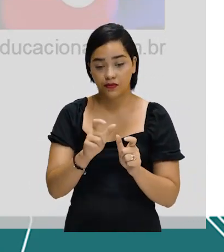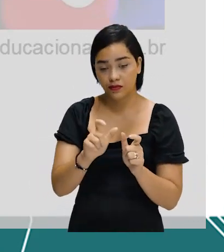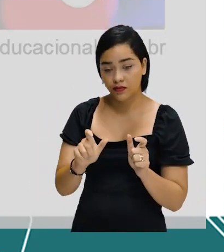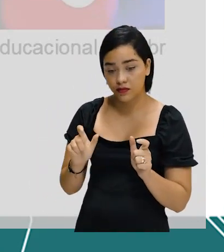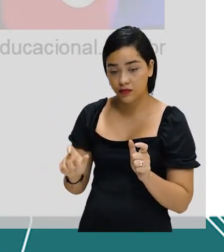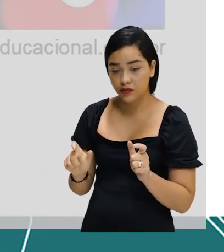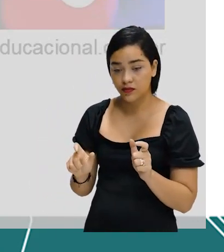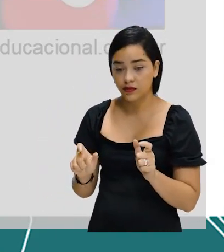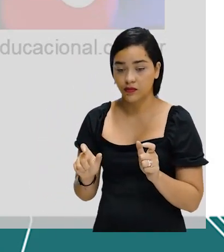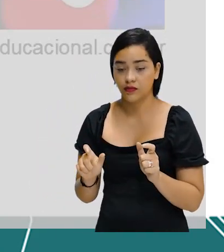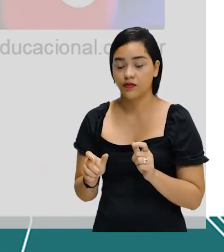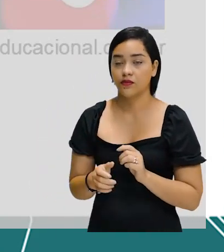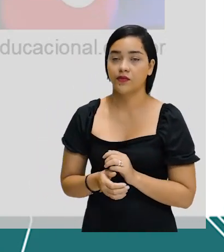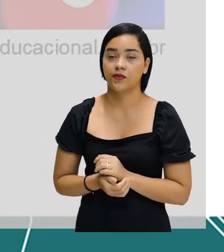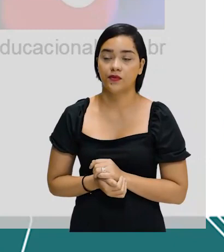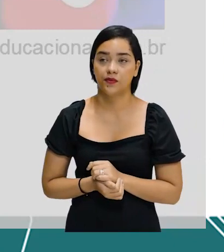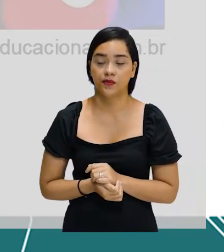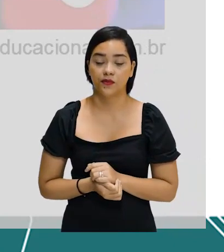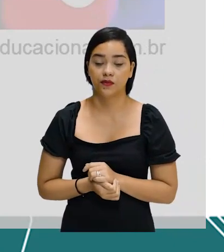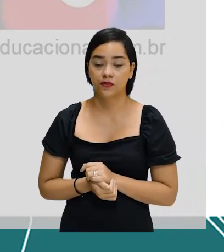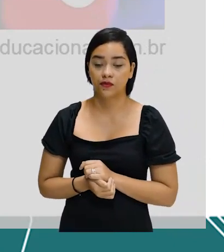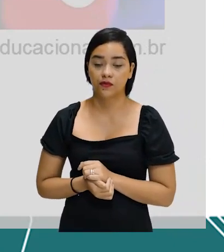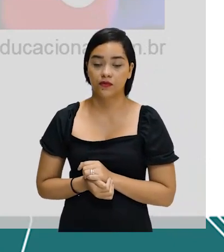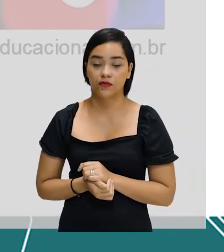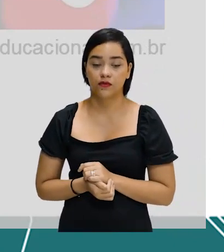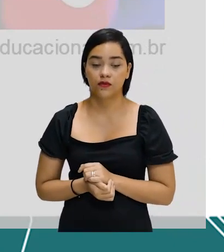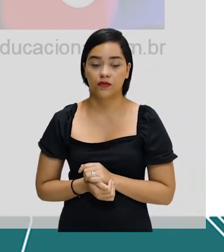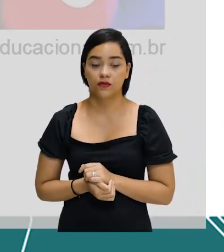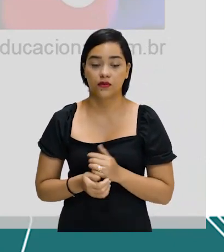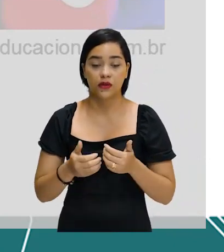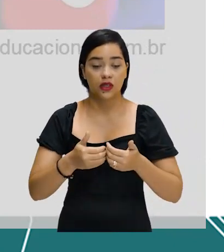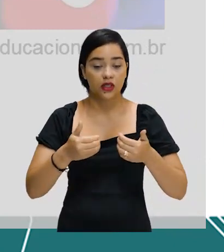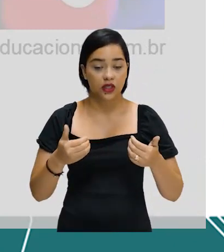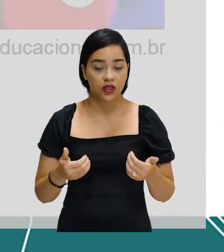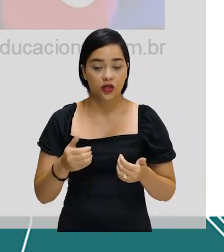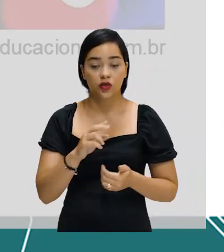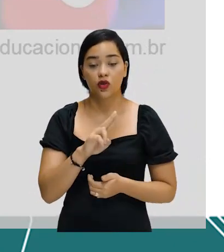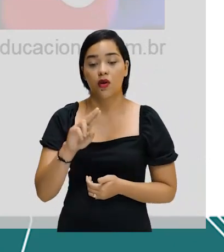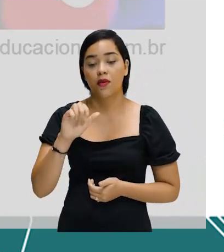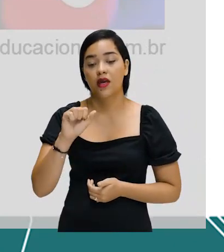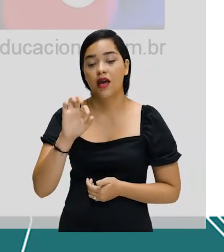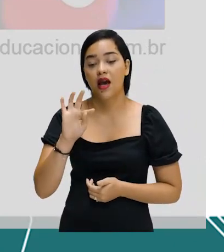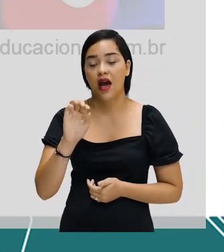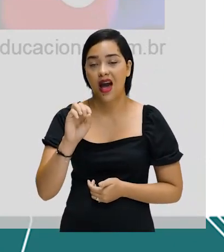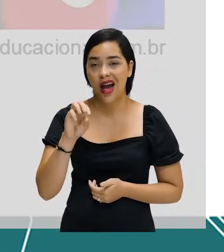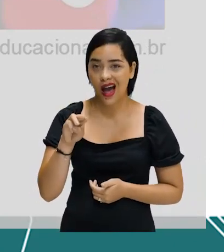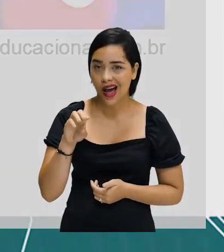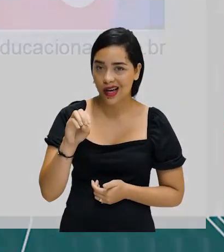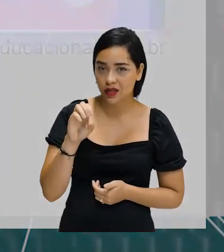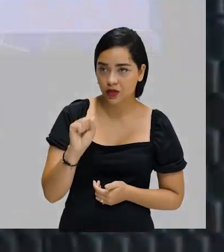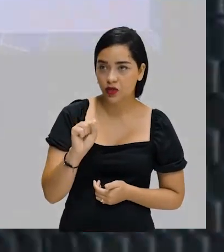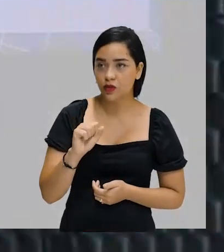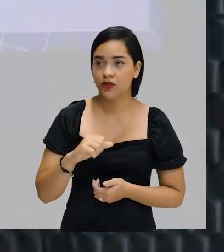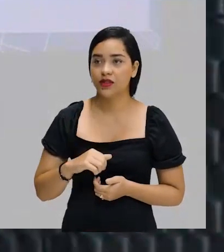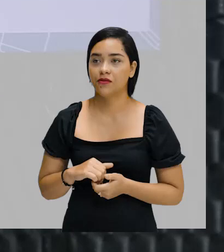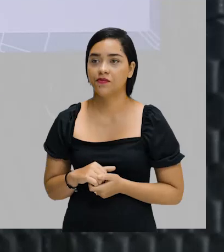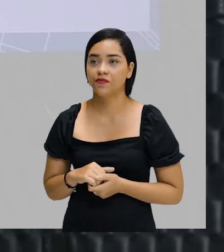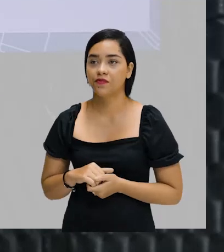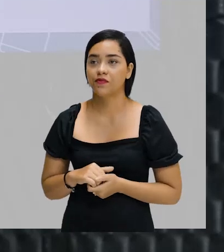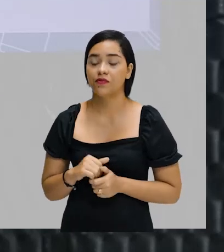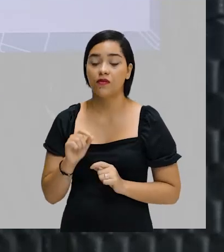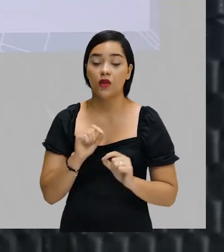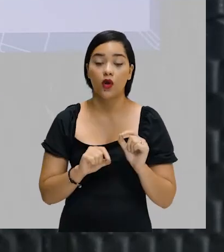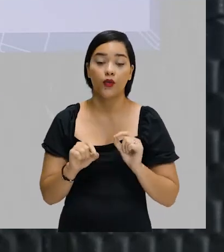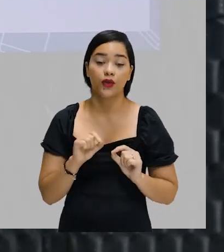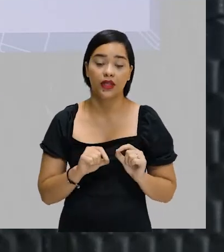de pequenas partículas esféricas, maciças e indivisíveis. Então, o átomo era